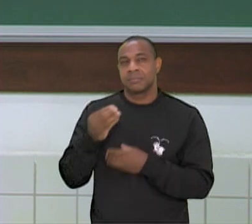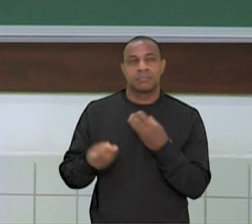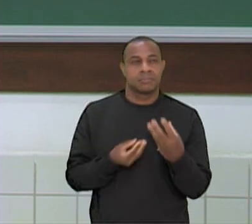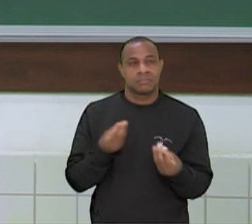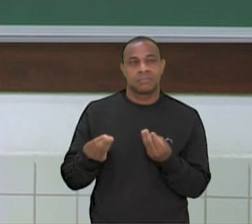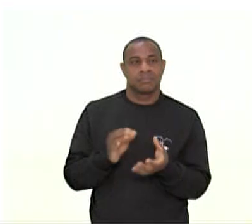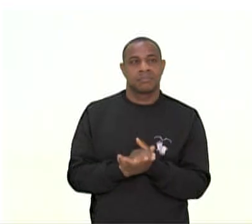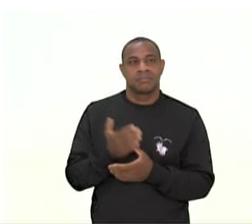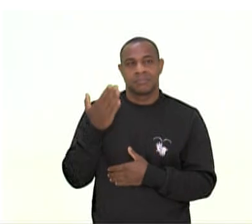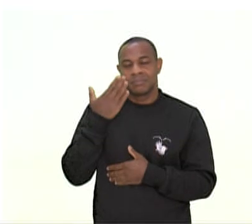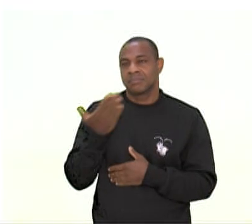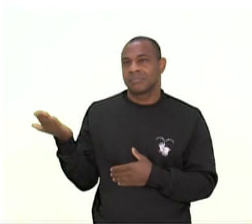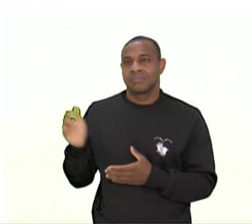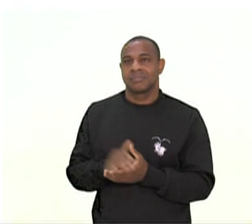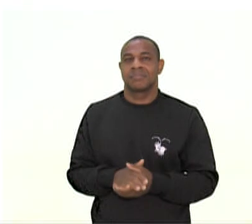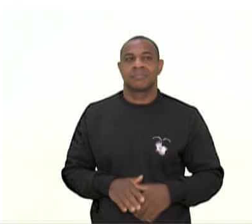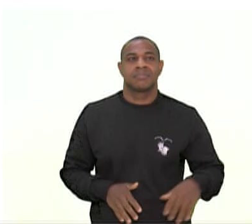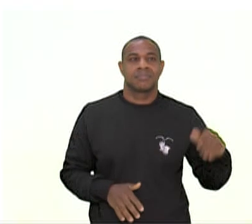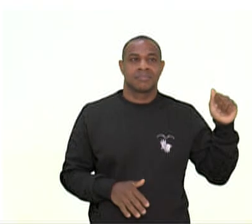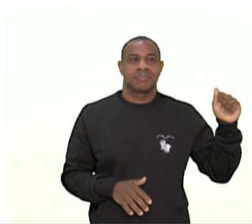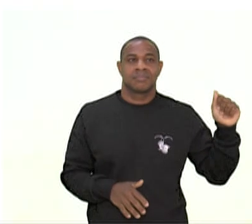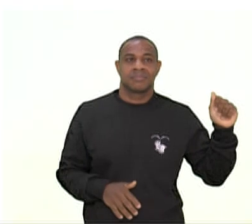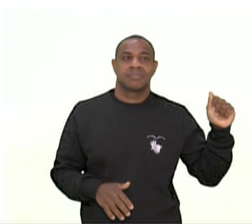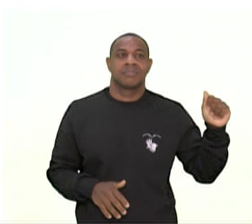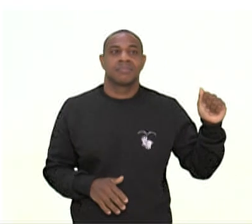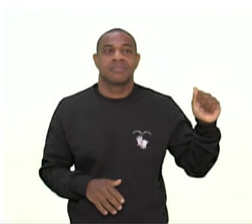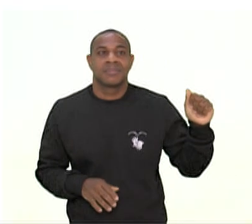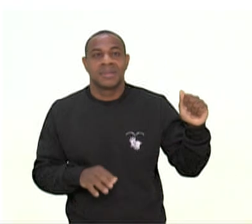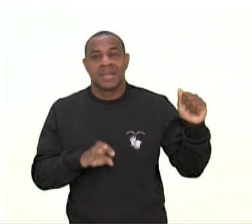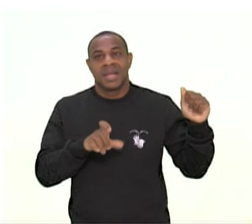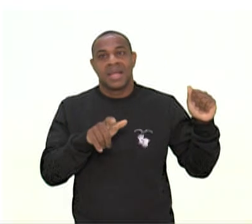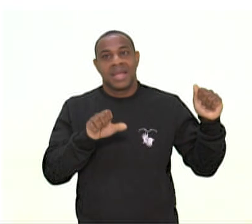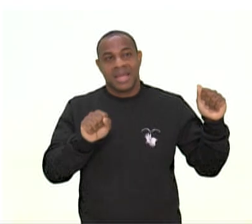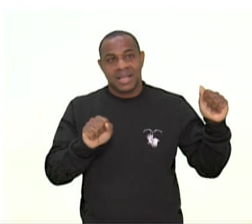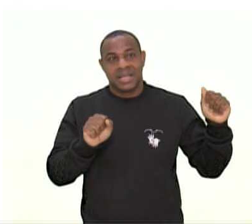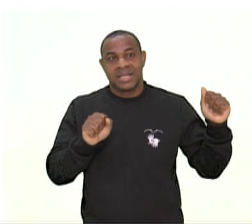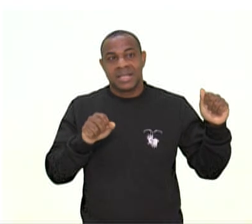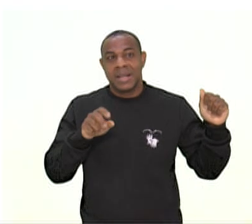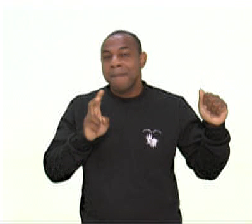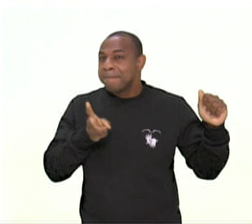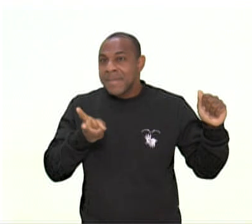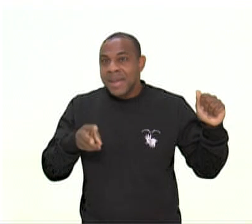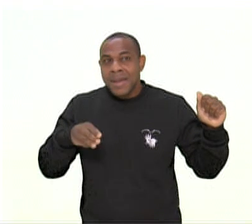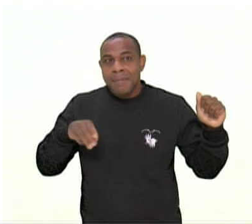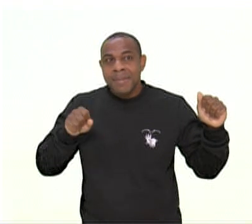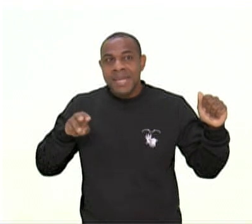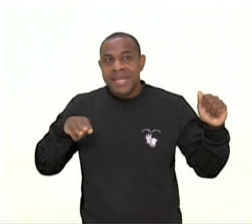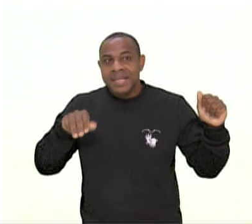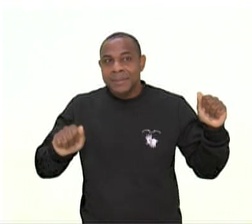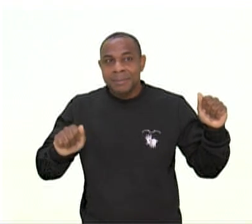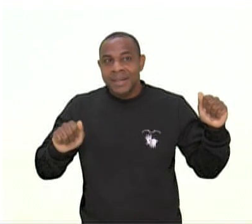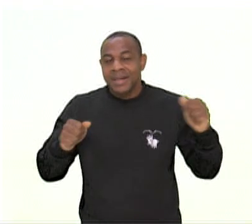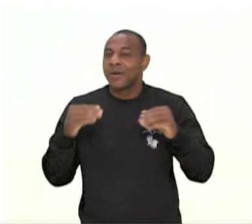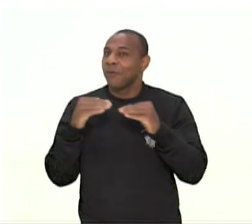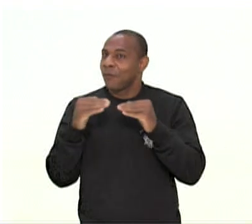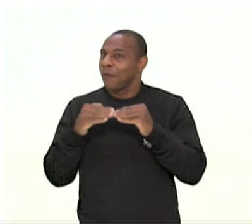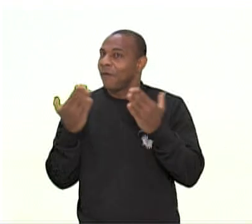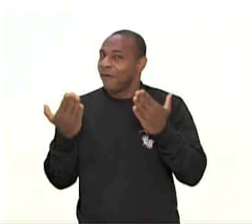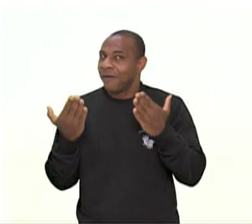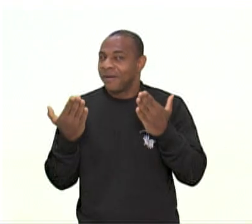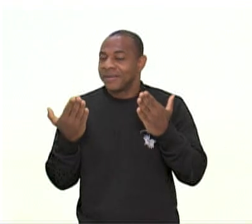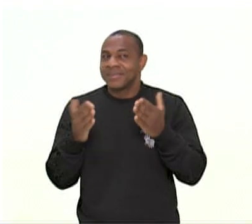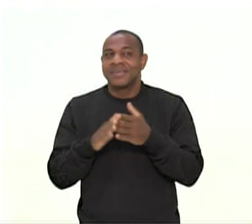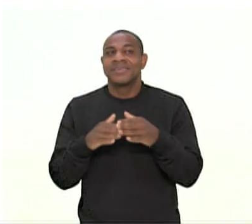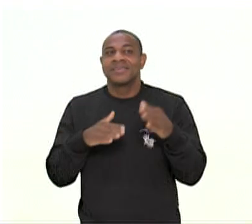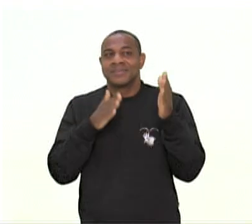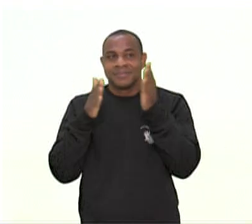adequada? Opa! Letra A. Elas mesmas, né? A palavra mesma concorda com o sujeito a que ela está